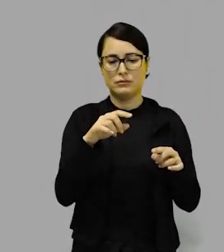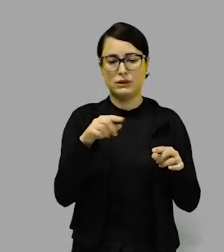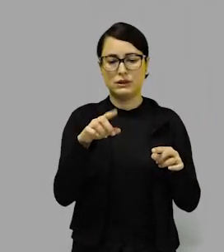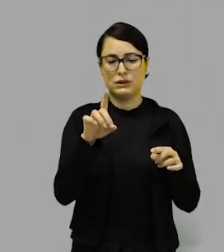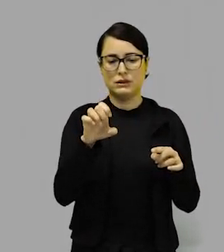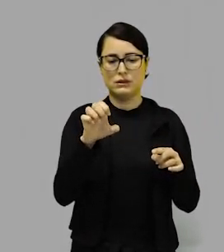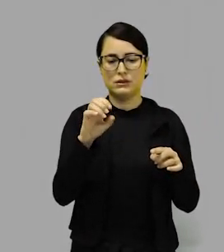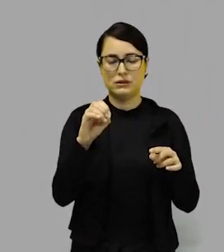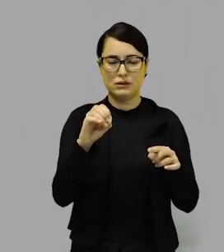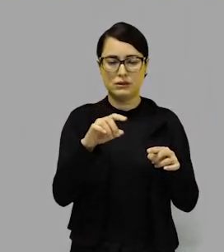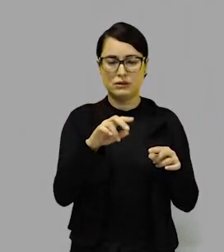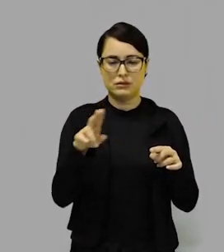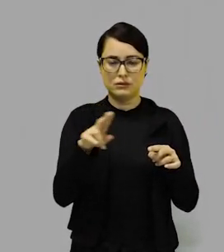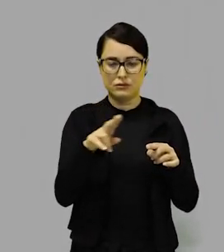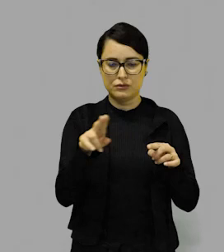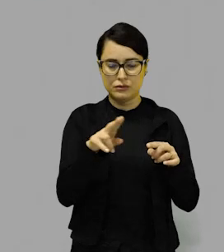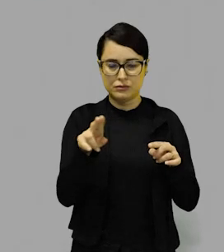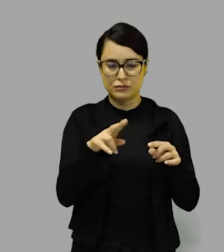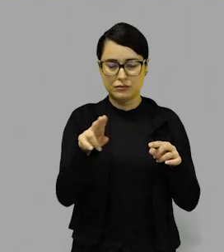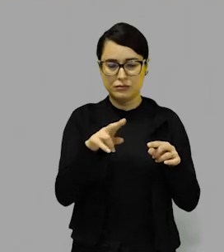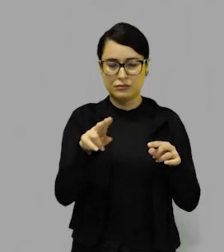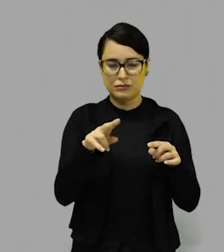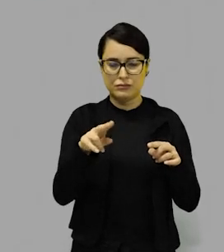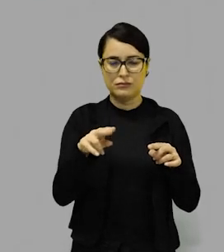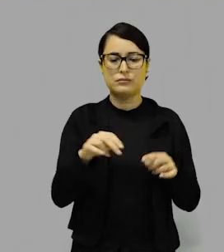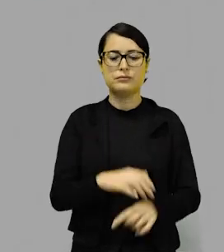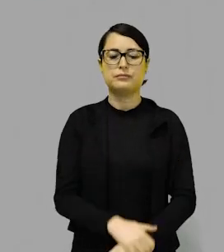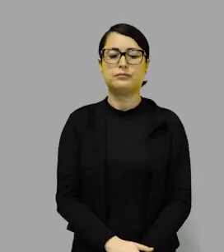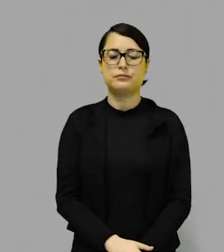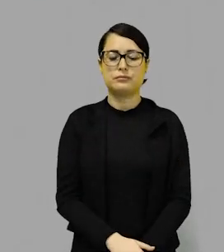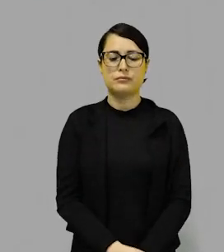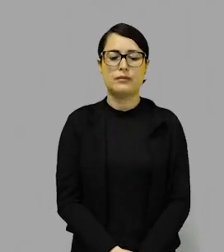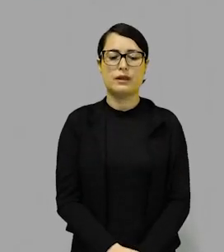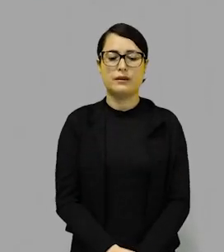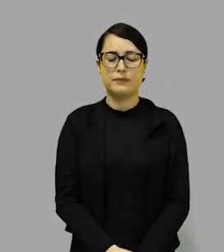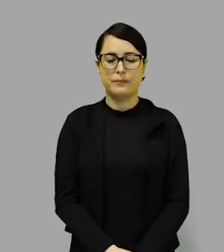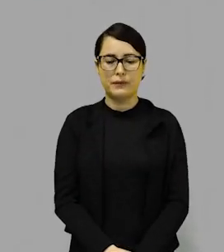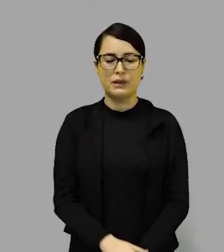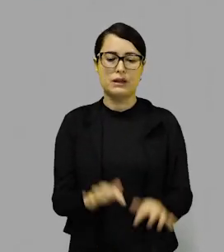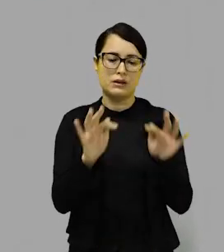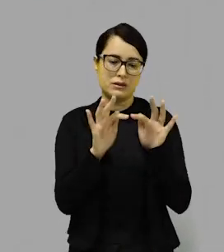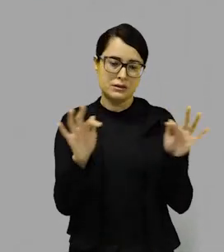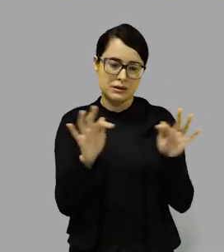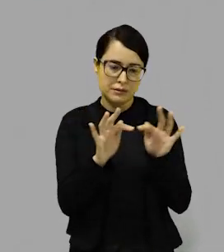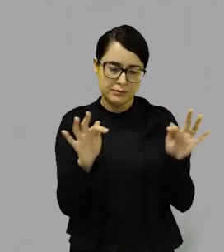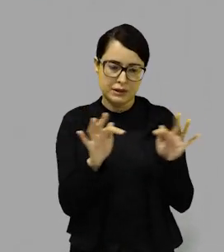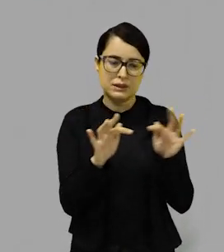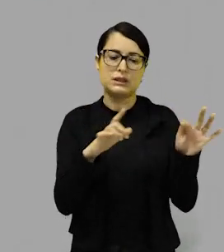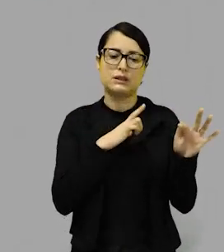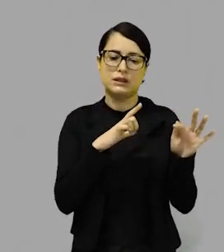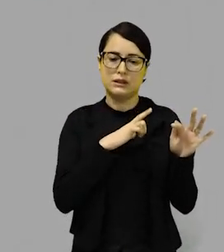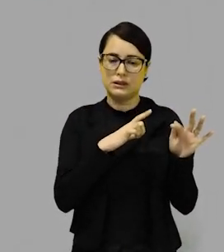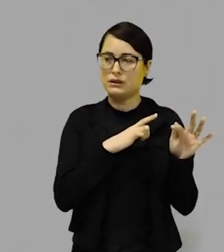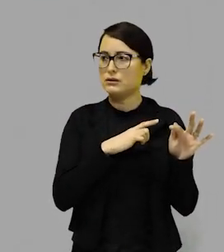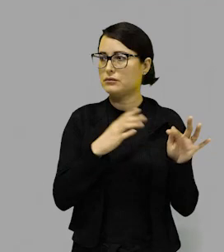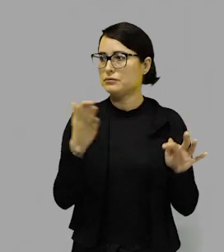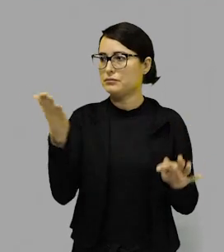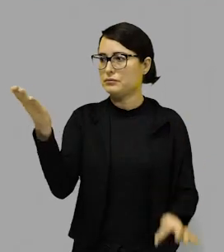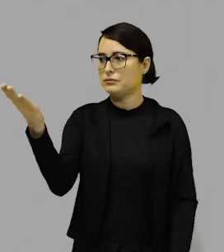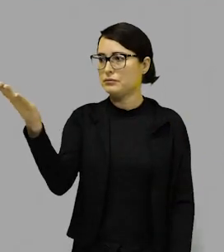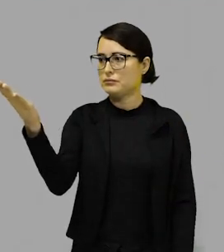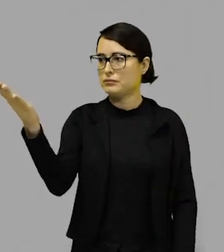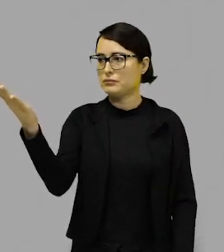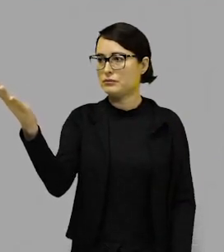genético, né? A gente chama que é o núcleo capsídeo. Esse vírus aqui é o mais simples que existe. Ele é chamado de vírus